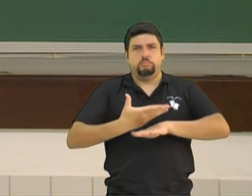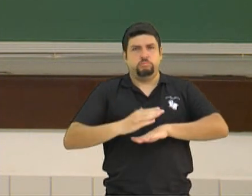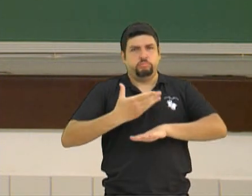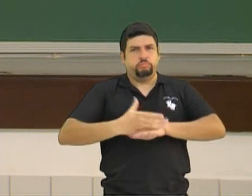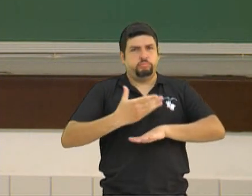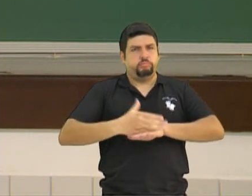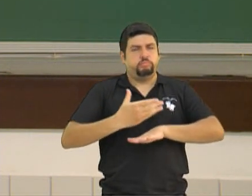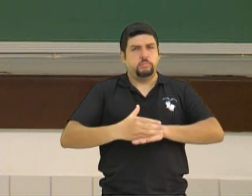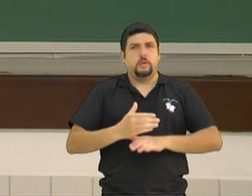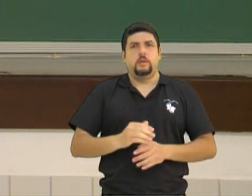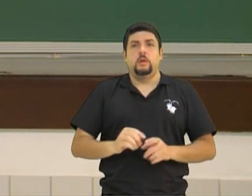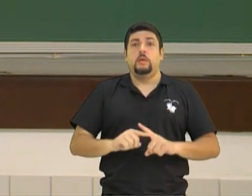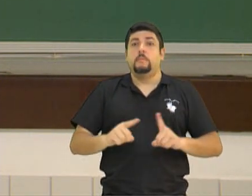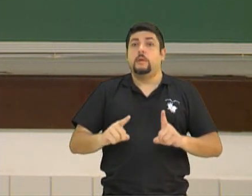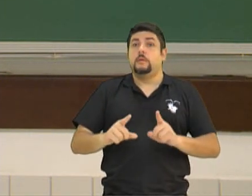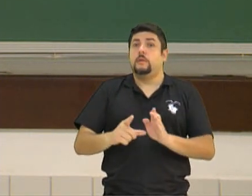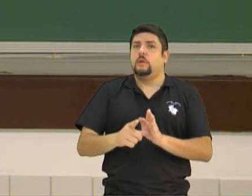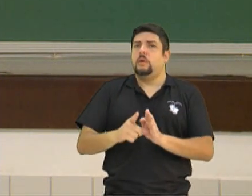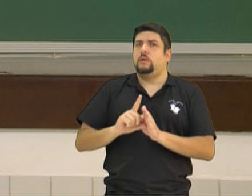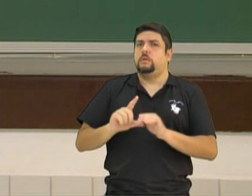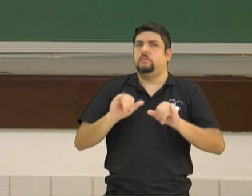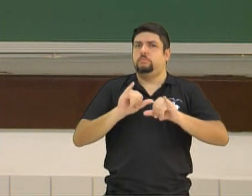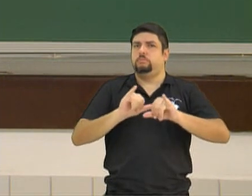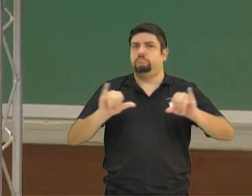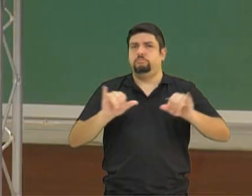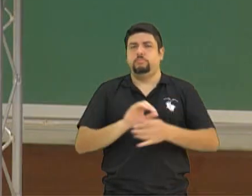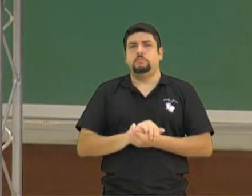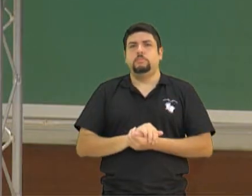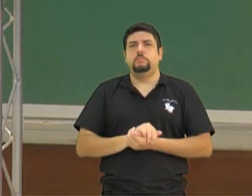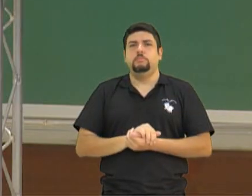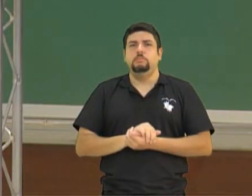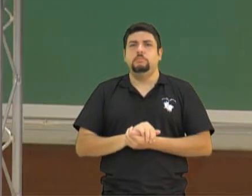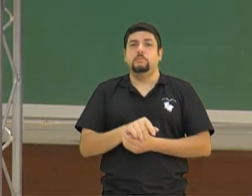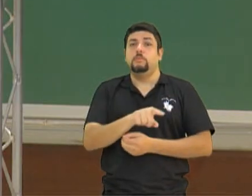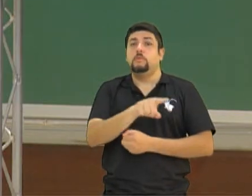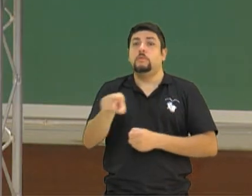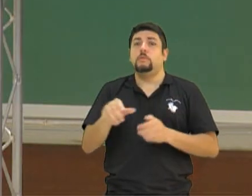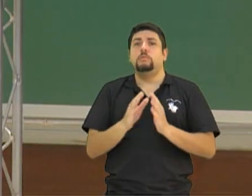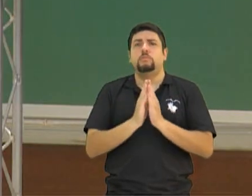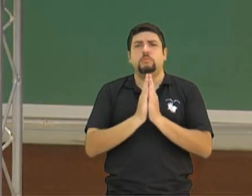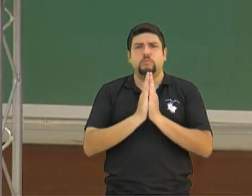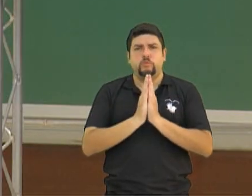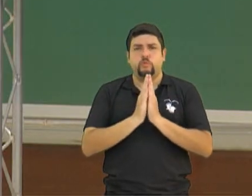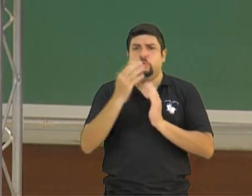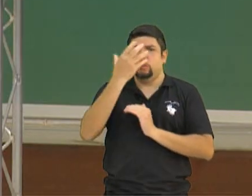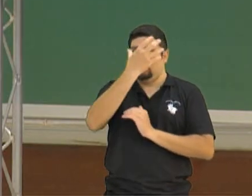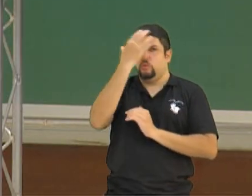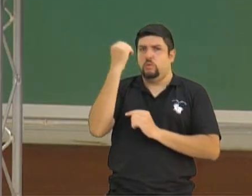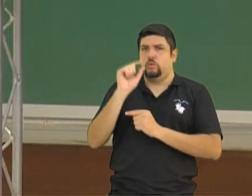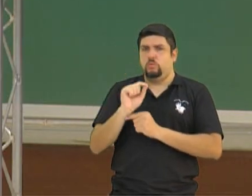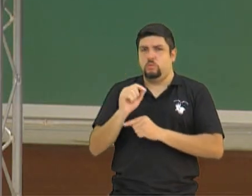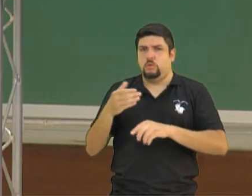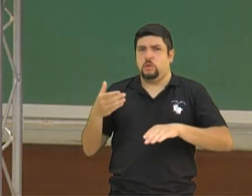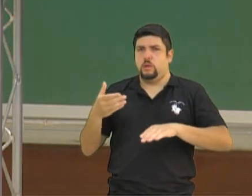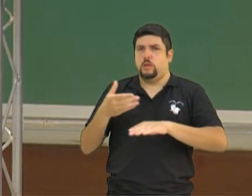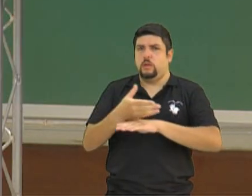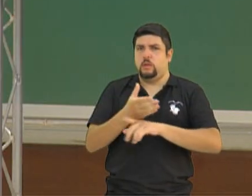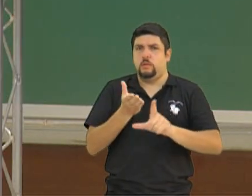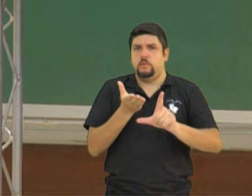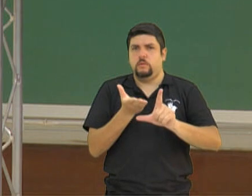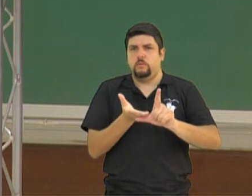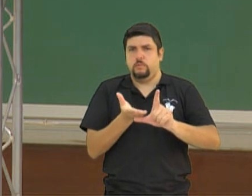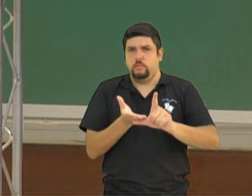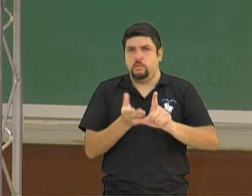hoje, mas antes aqueles recados importantes, né? Não esqueçam, por favor, de acessar o